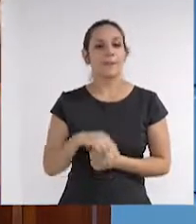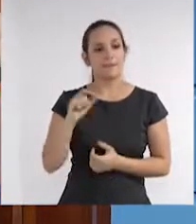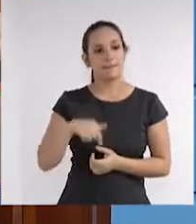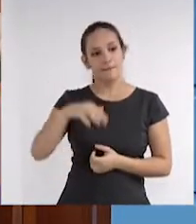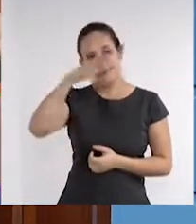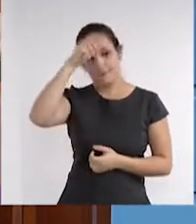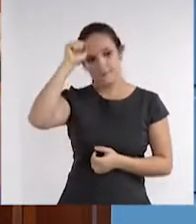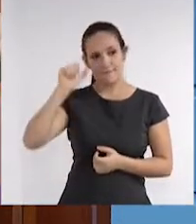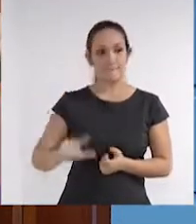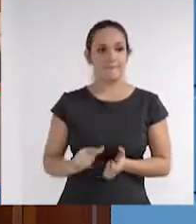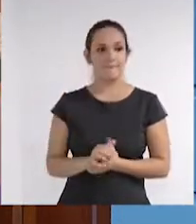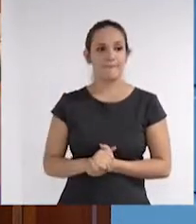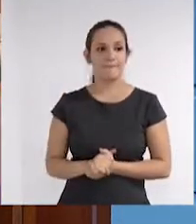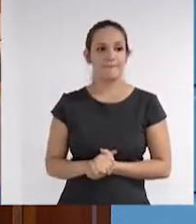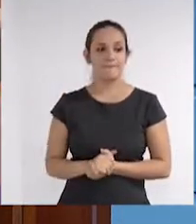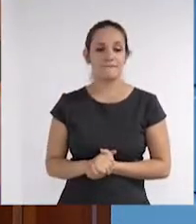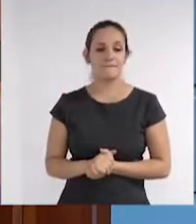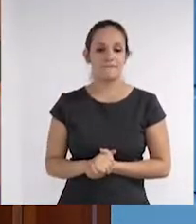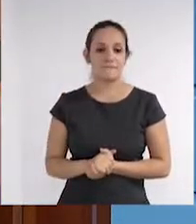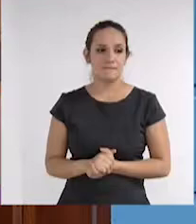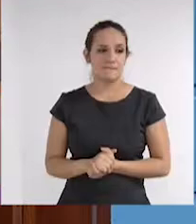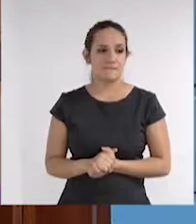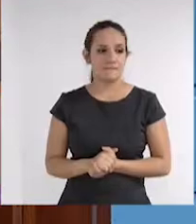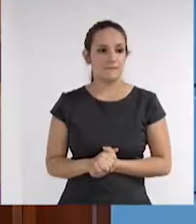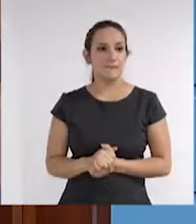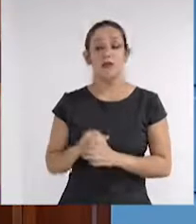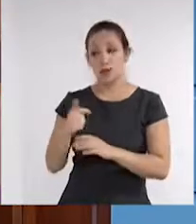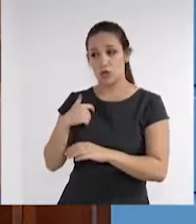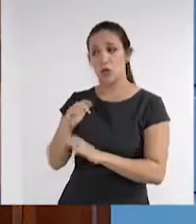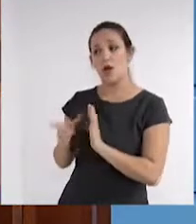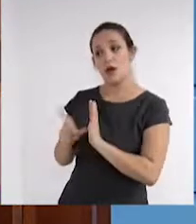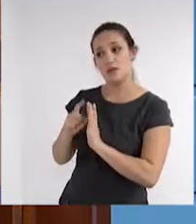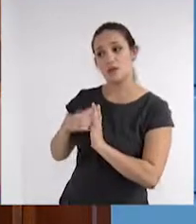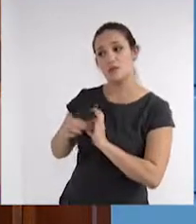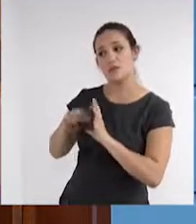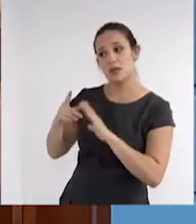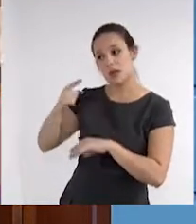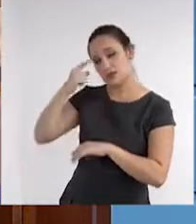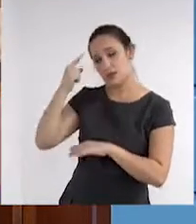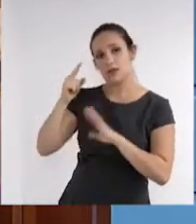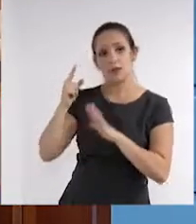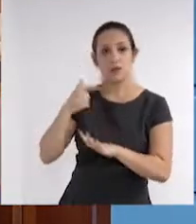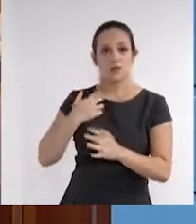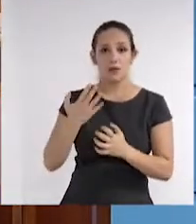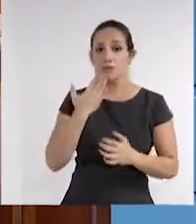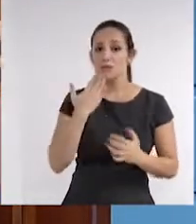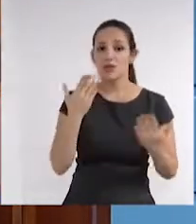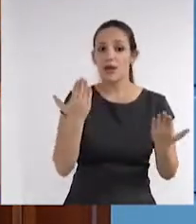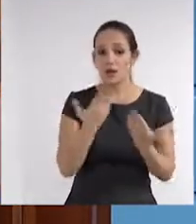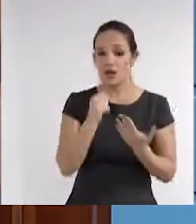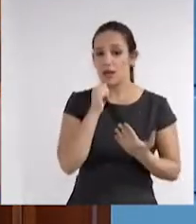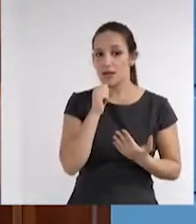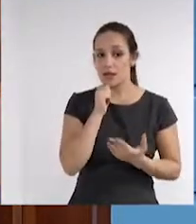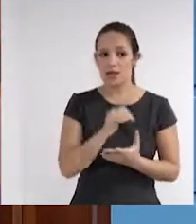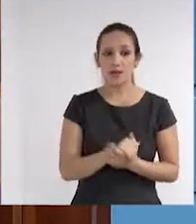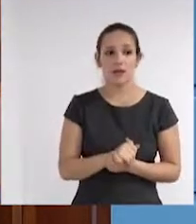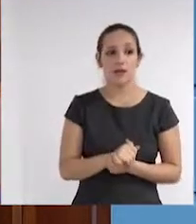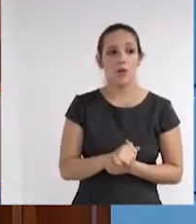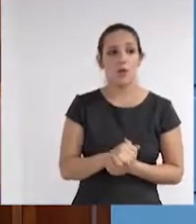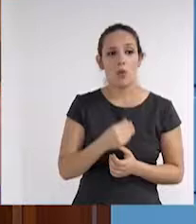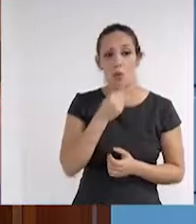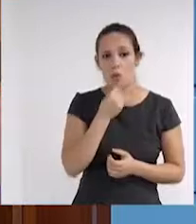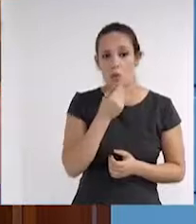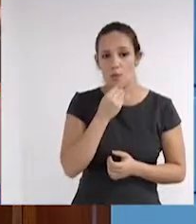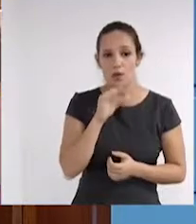nosso Estado. Eu quero ainda, senhor presidente, antes de permitir uma parte do deputado Zé Teixeira, eu quero ainda pedir, por parte do corregedor da casa,